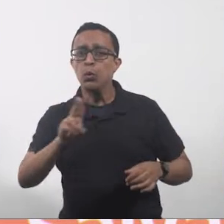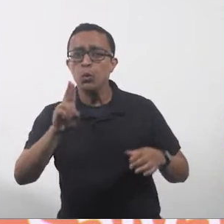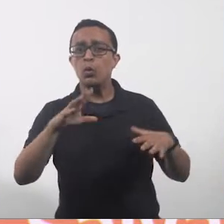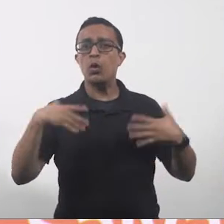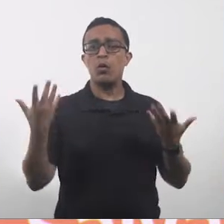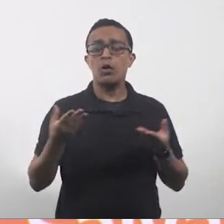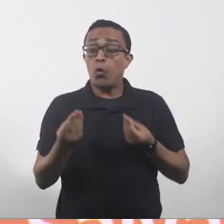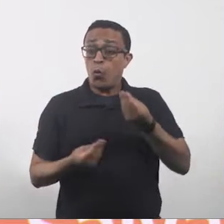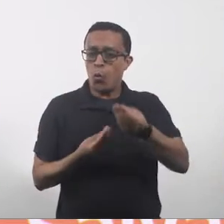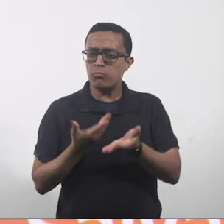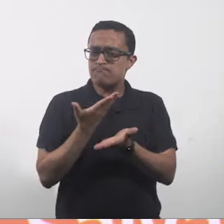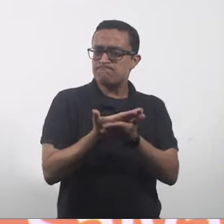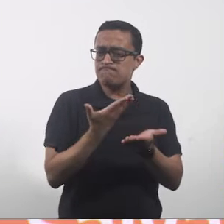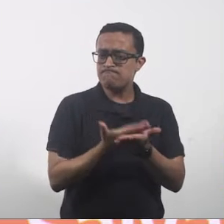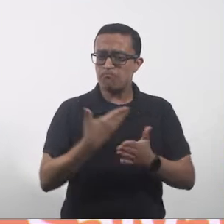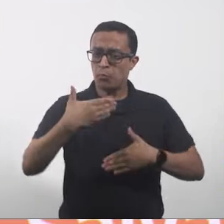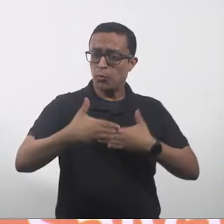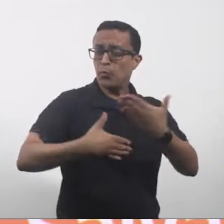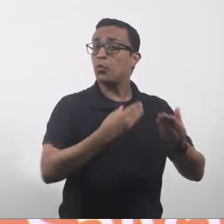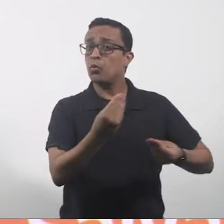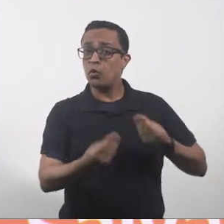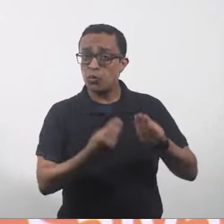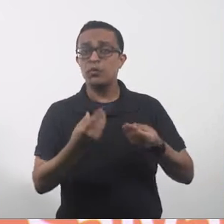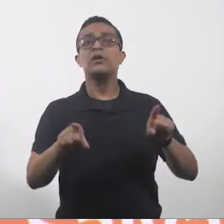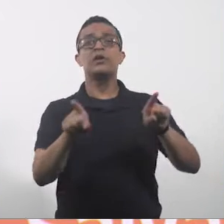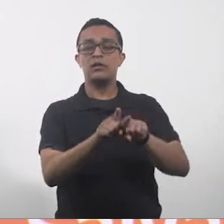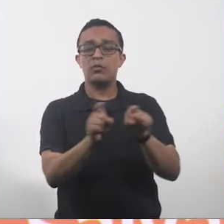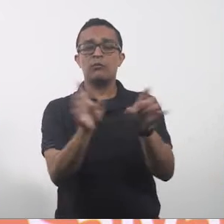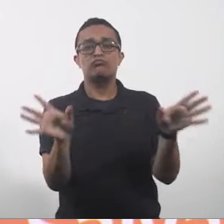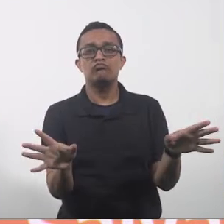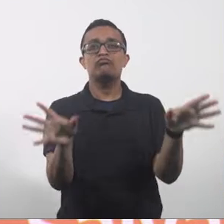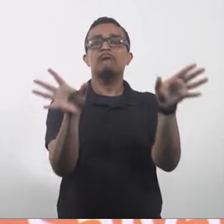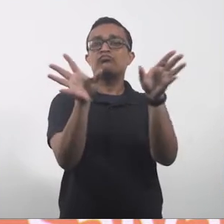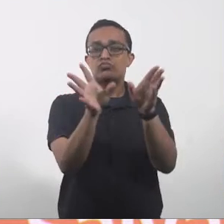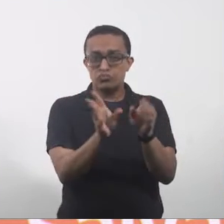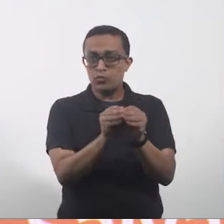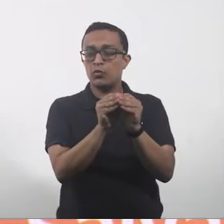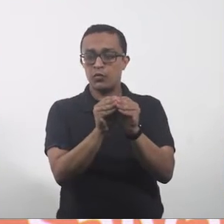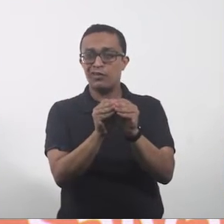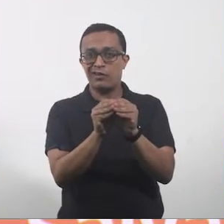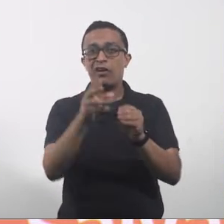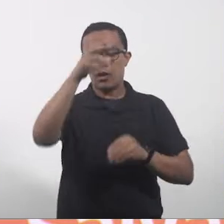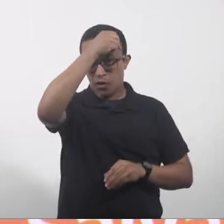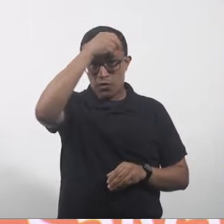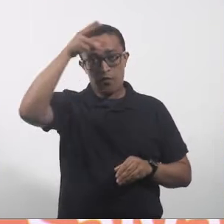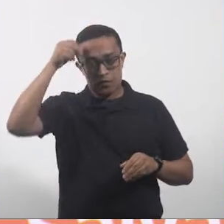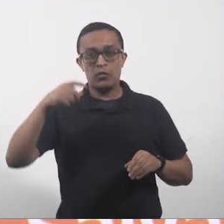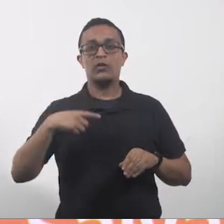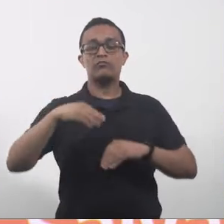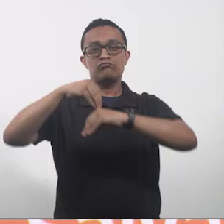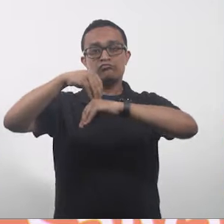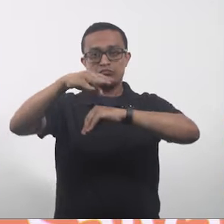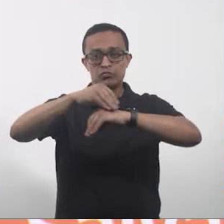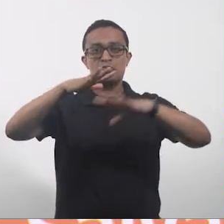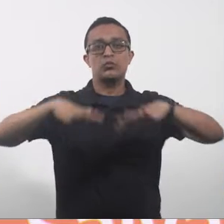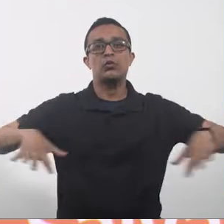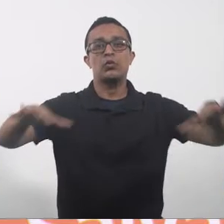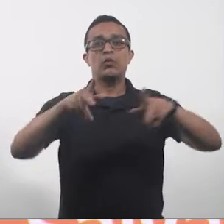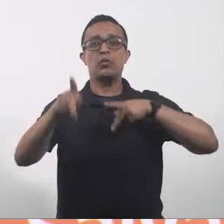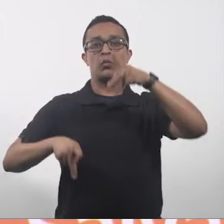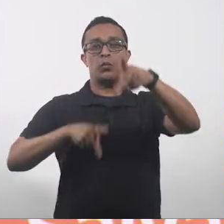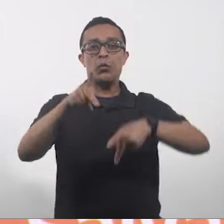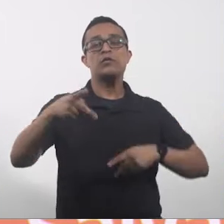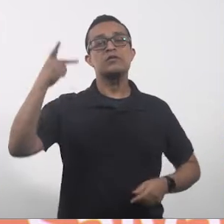a dinâmica dos estudos e, por fim, a conclusão com relação ao que a Prefeitura de São Paulo recomenda para a população de São